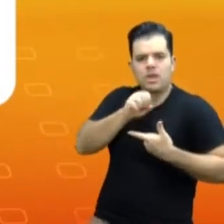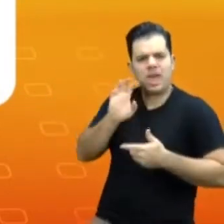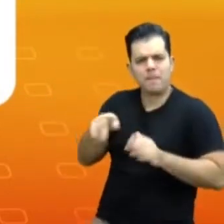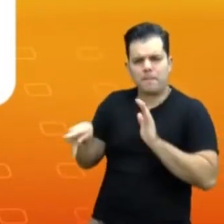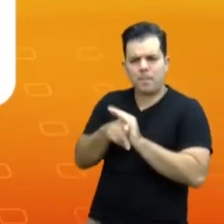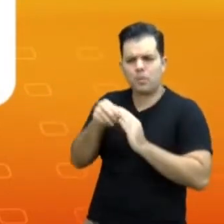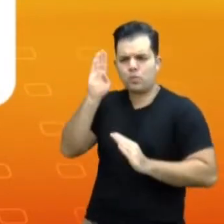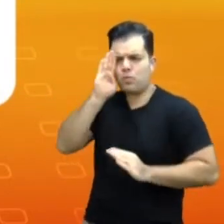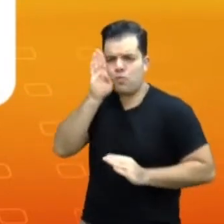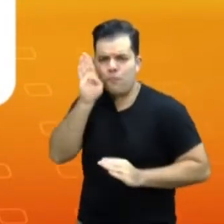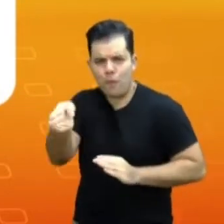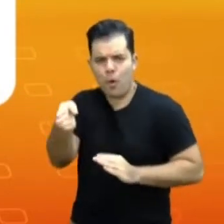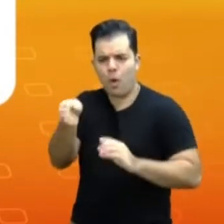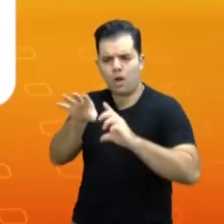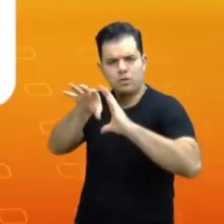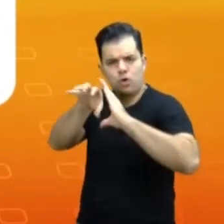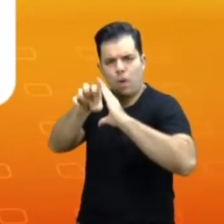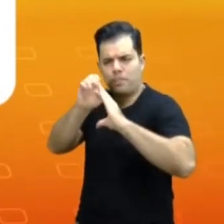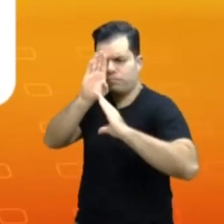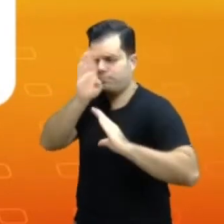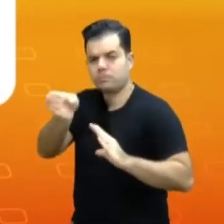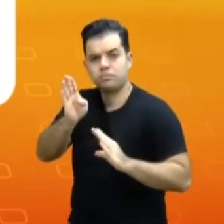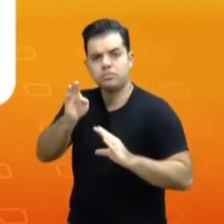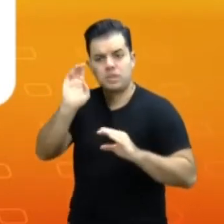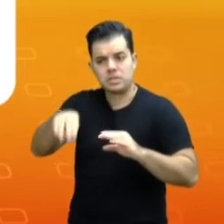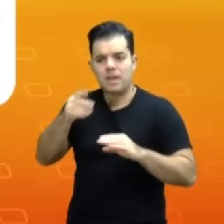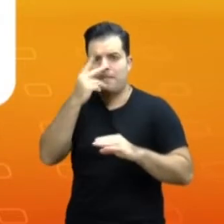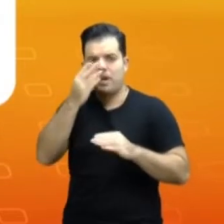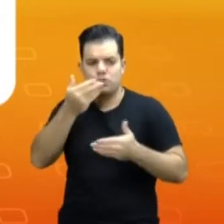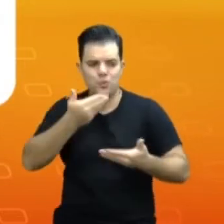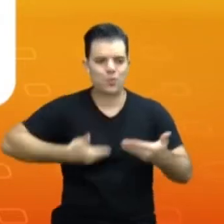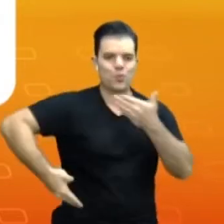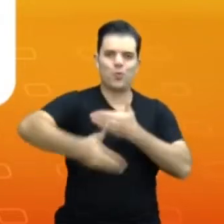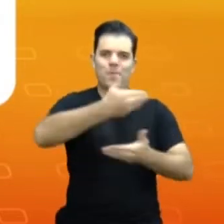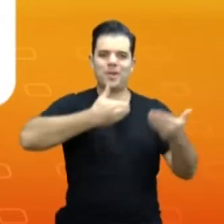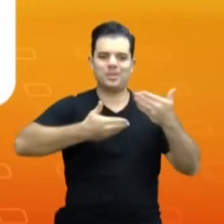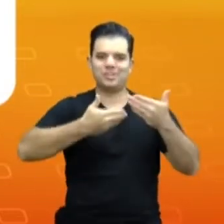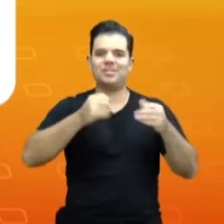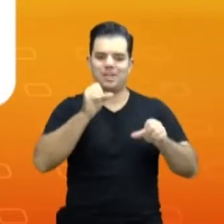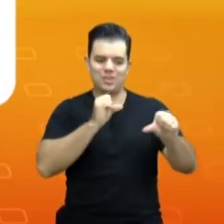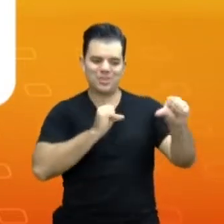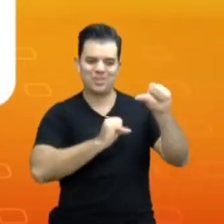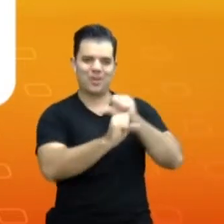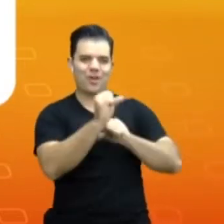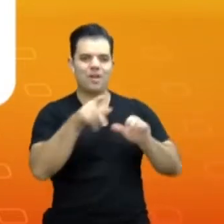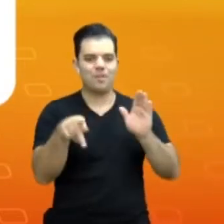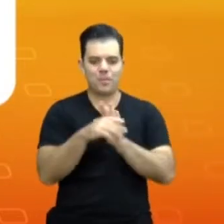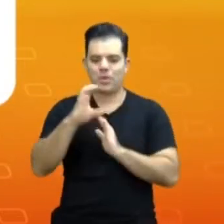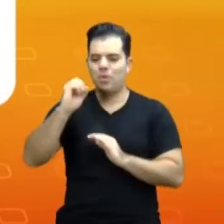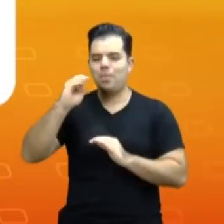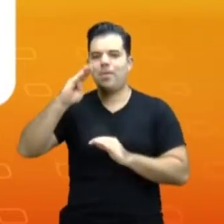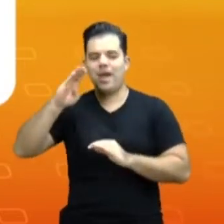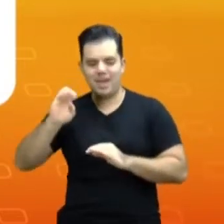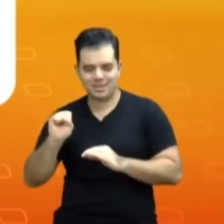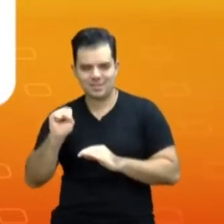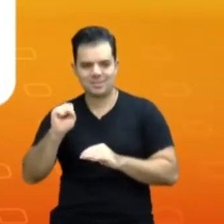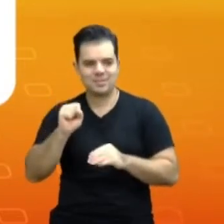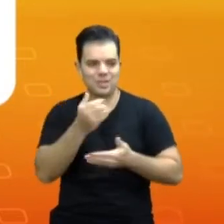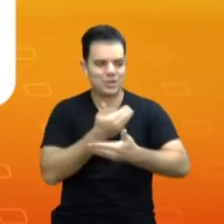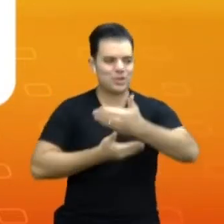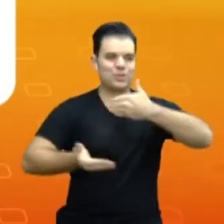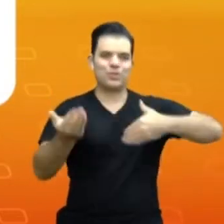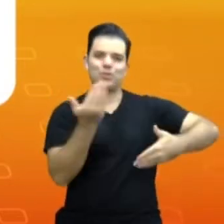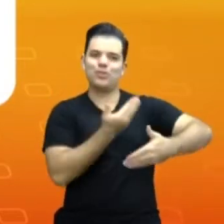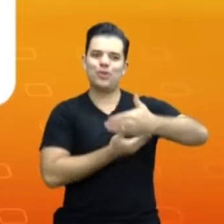posição dedicada. Podia bucar, reservar uma posição da OBS, que é uma posição que a OBS disponibiliza para os detentores de direito. E